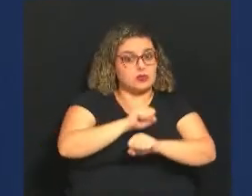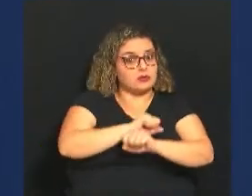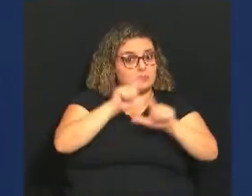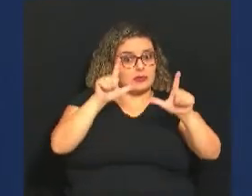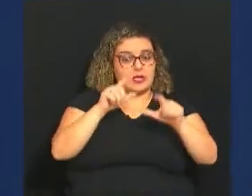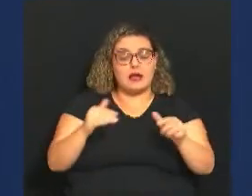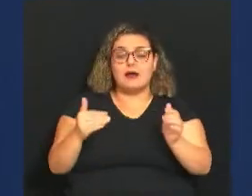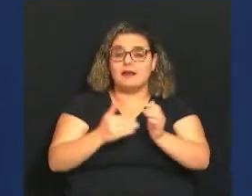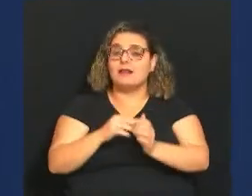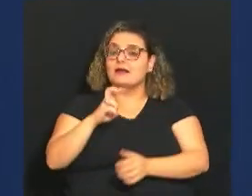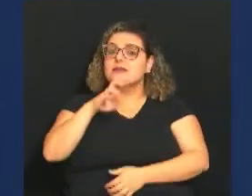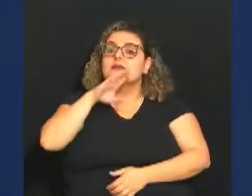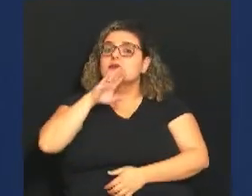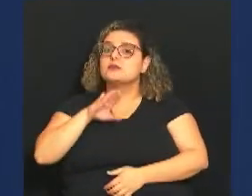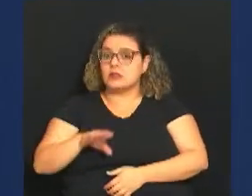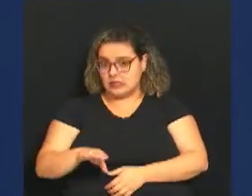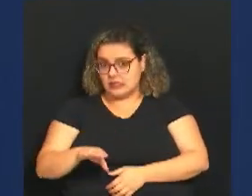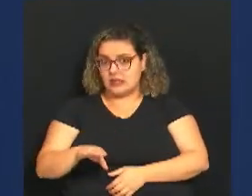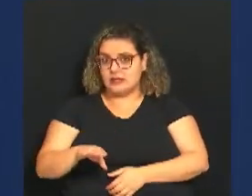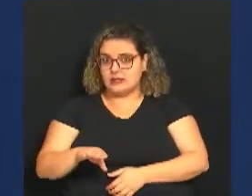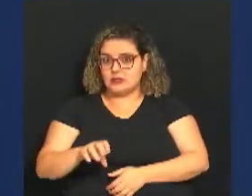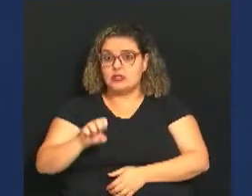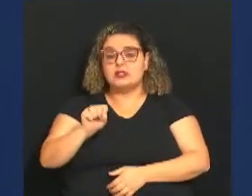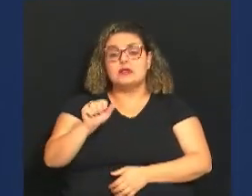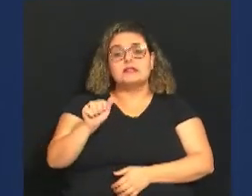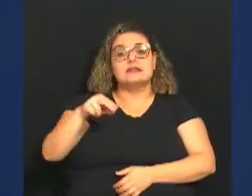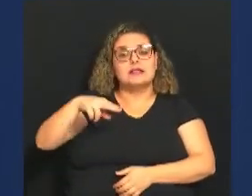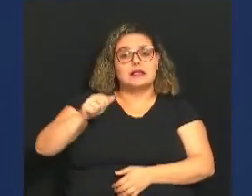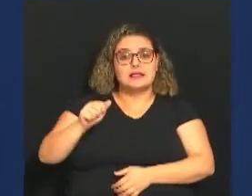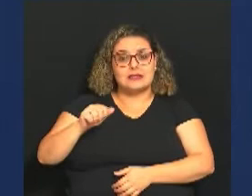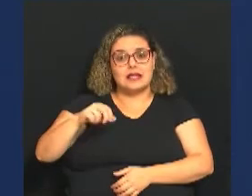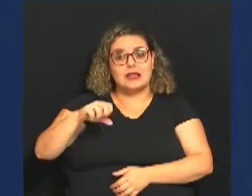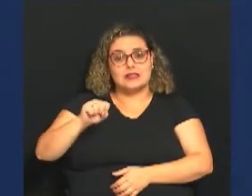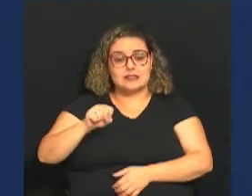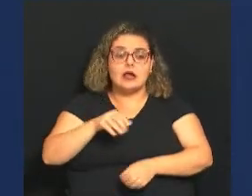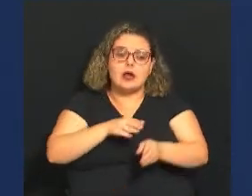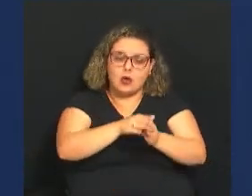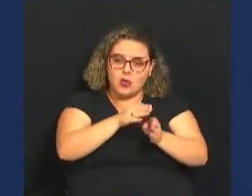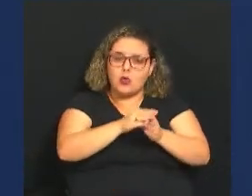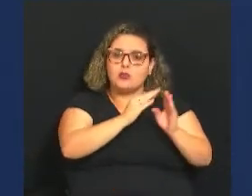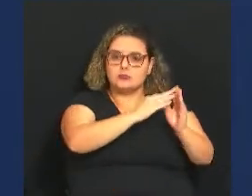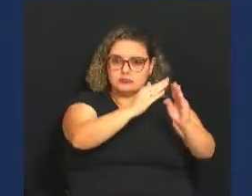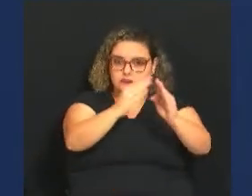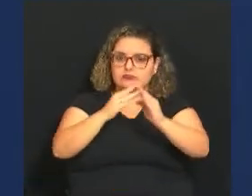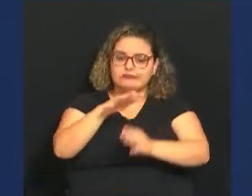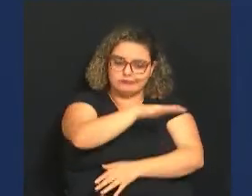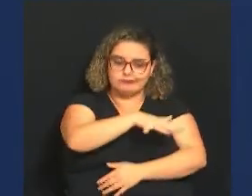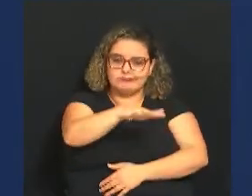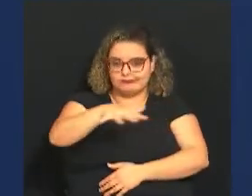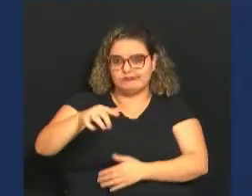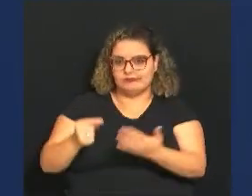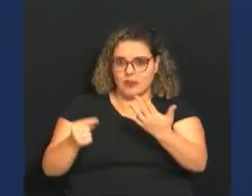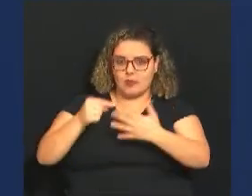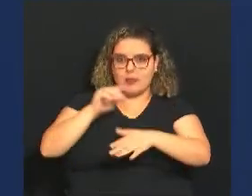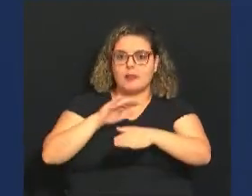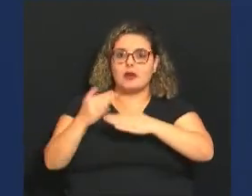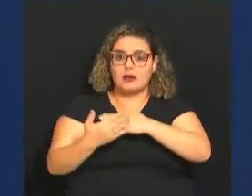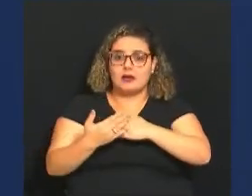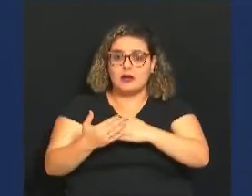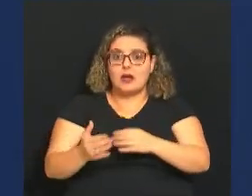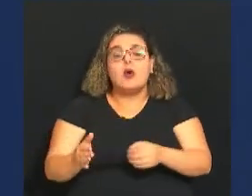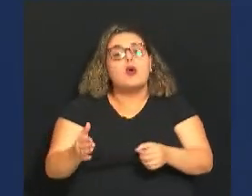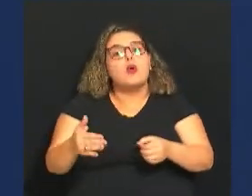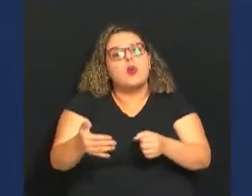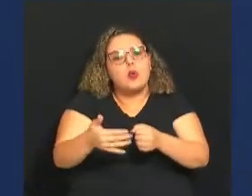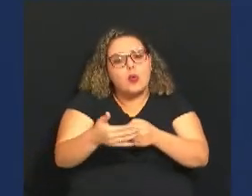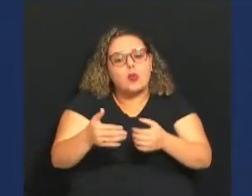5 horas da tarde. E a Sanasa recomenda aos moradores dessas regiões que façam a reserva antecipada